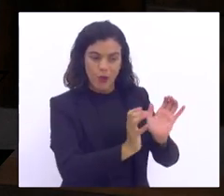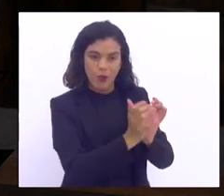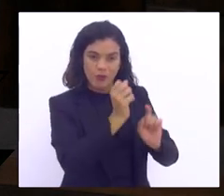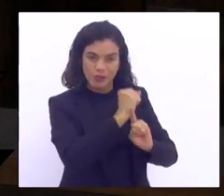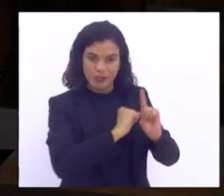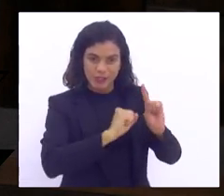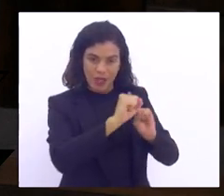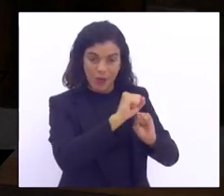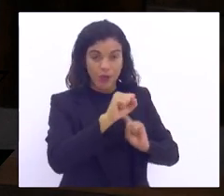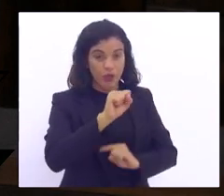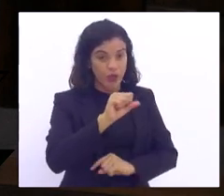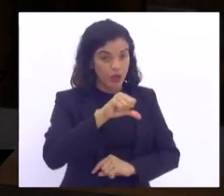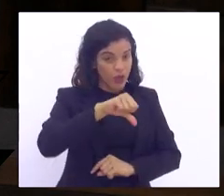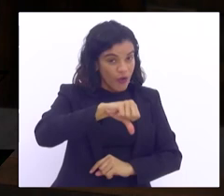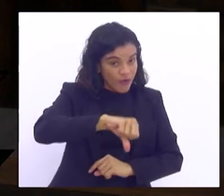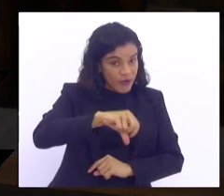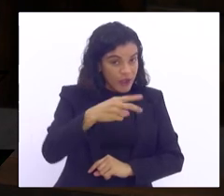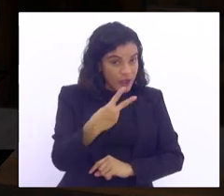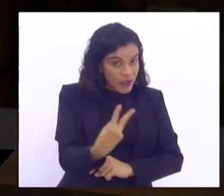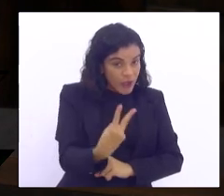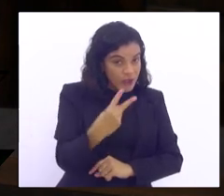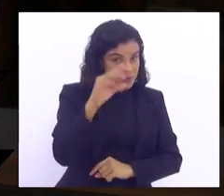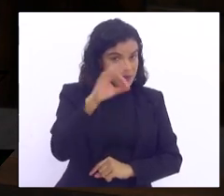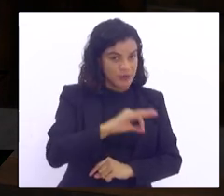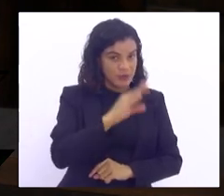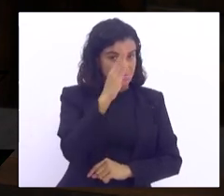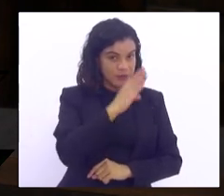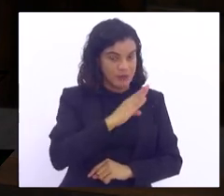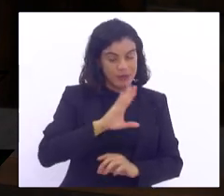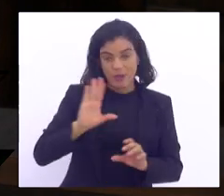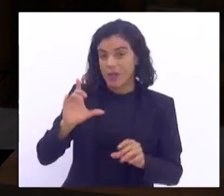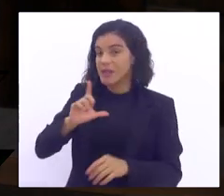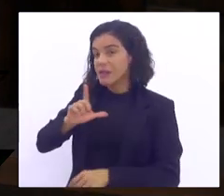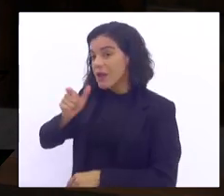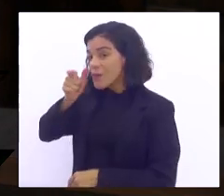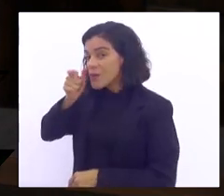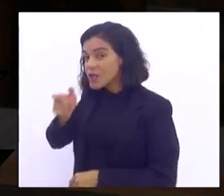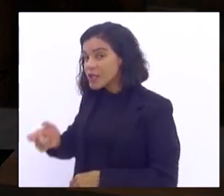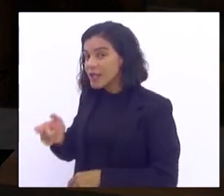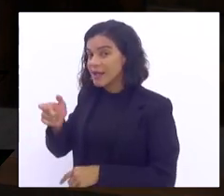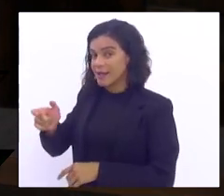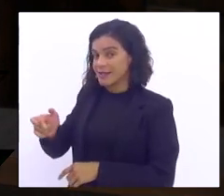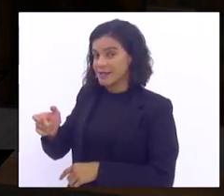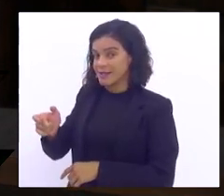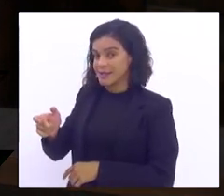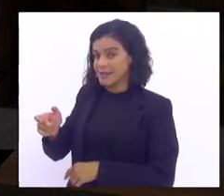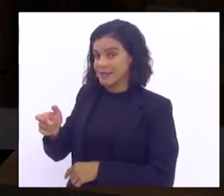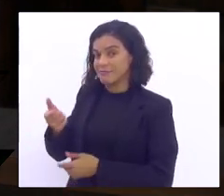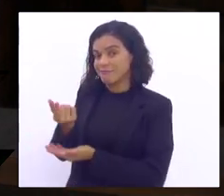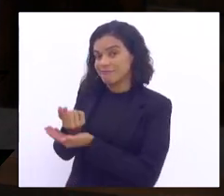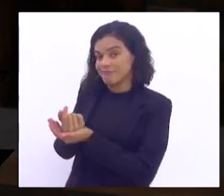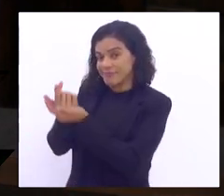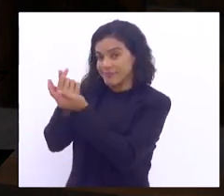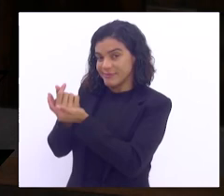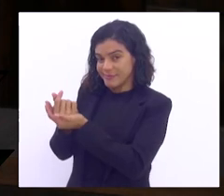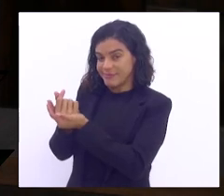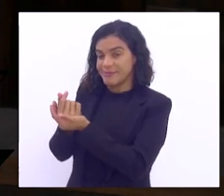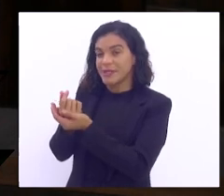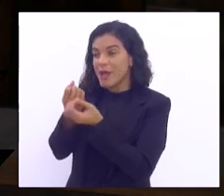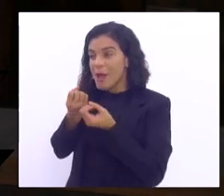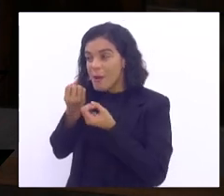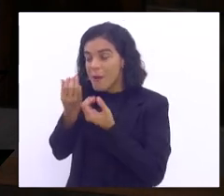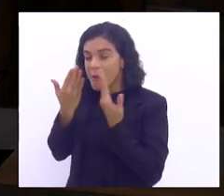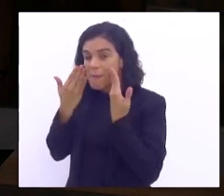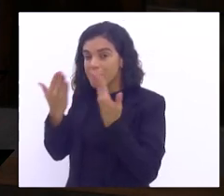social, 92% dos brasileiros, e nós temos o interesse estatal, que é expresso nas leis e nas decisões